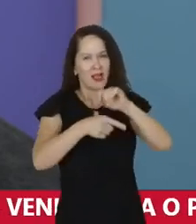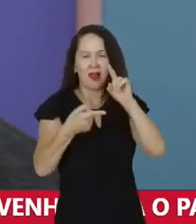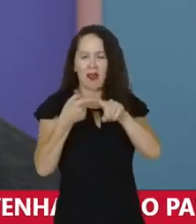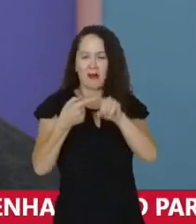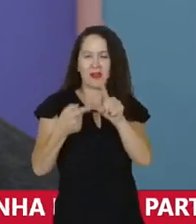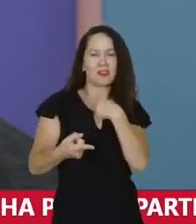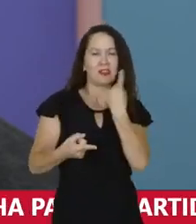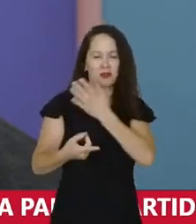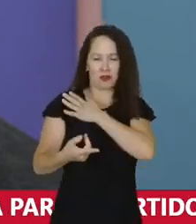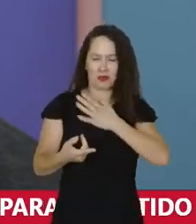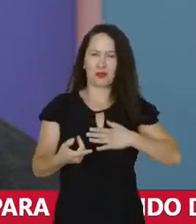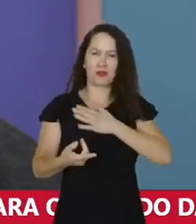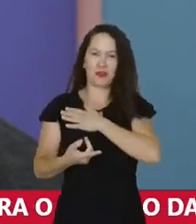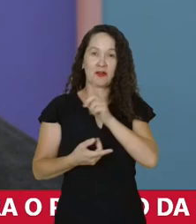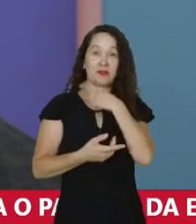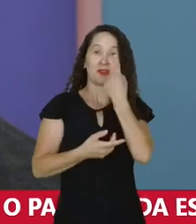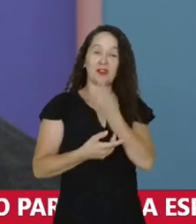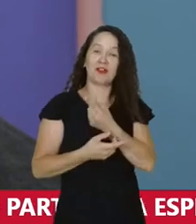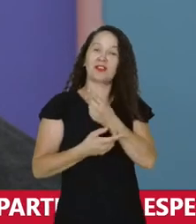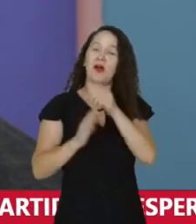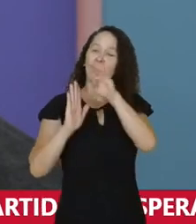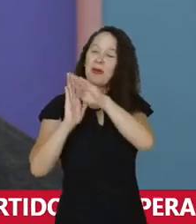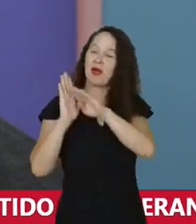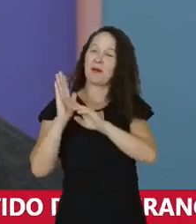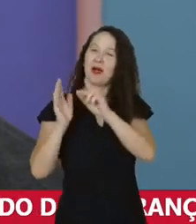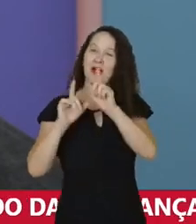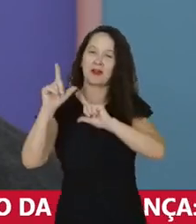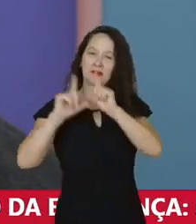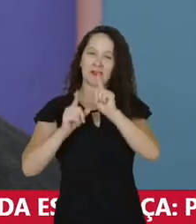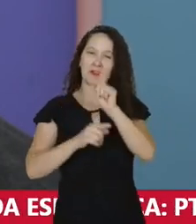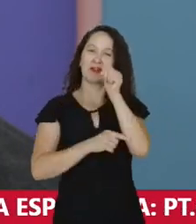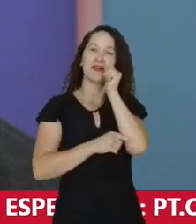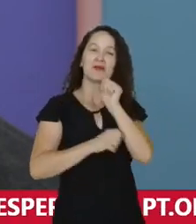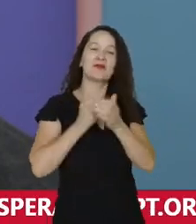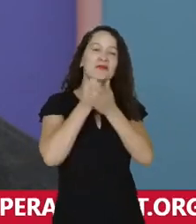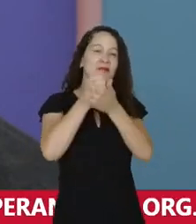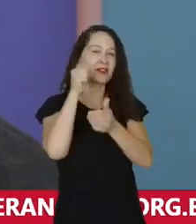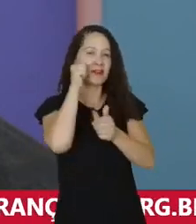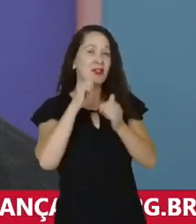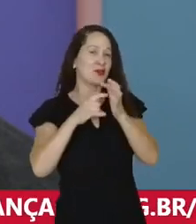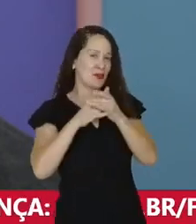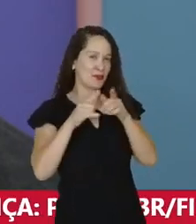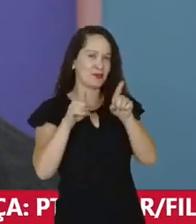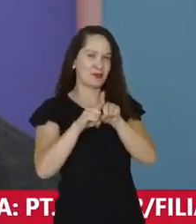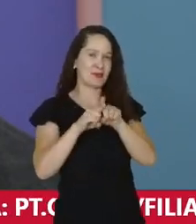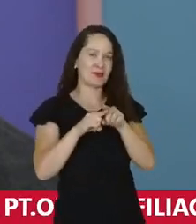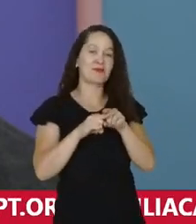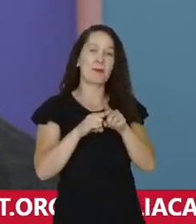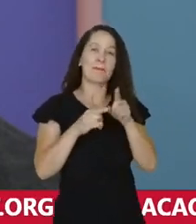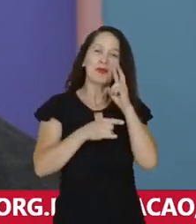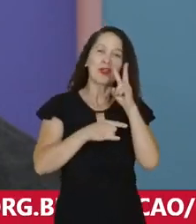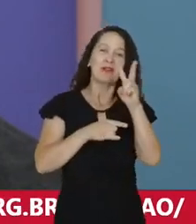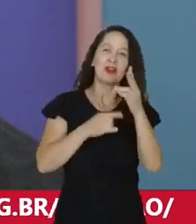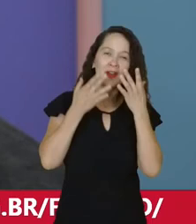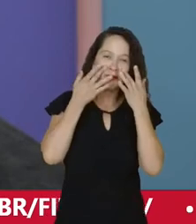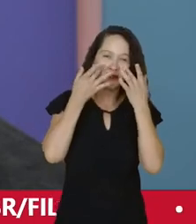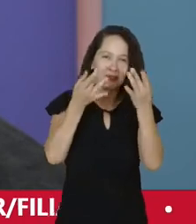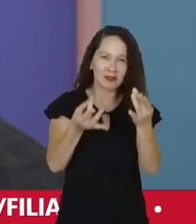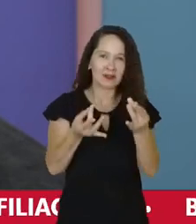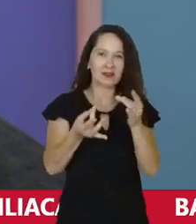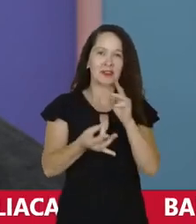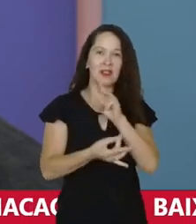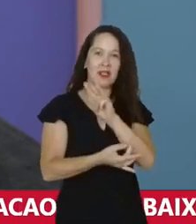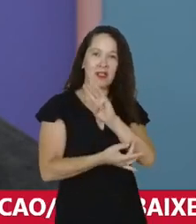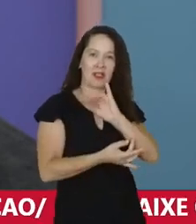ameaça aos nossos corpos. Está na nossa playlist aqui no TV Elas por Elas, no nosso canal no YouTube. Faça um reparo que eu apresentei a